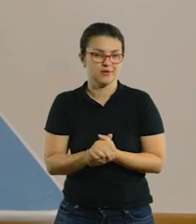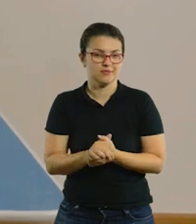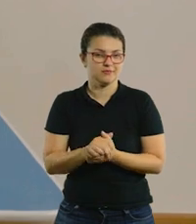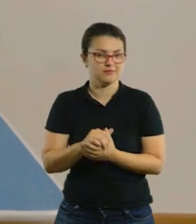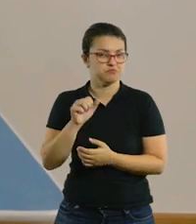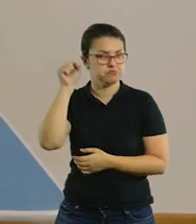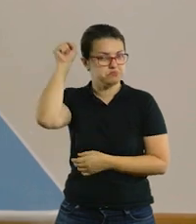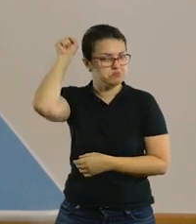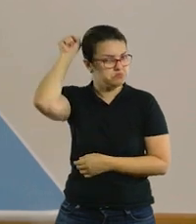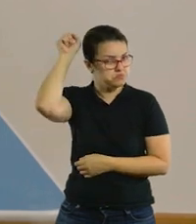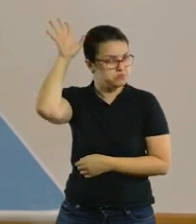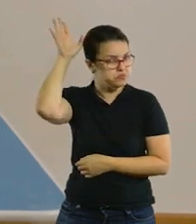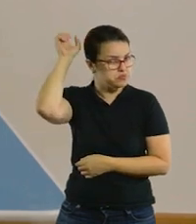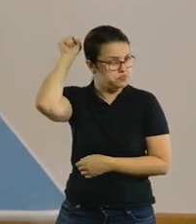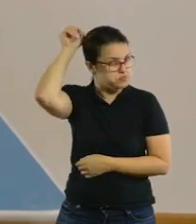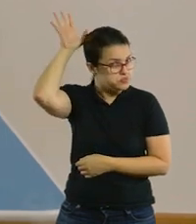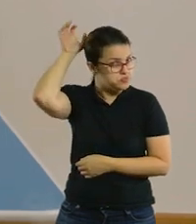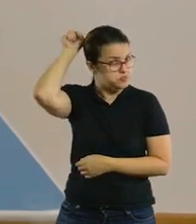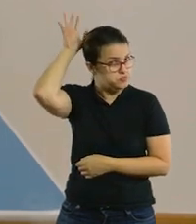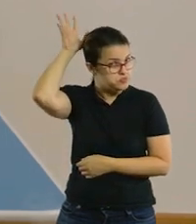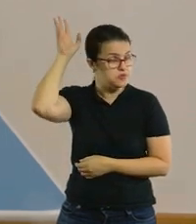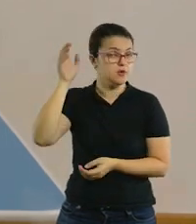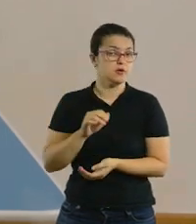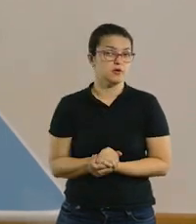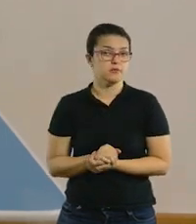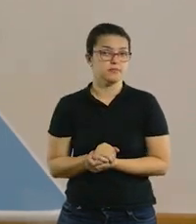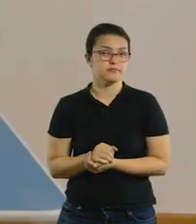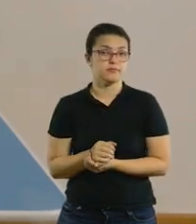azul, feita a partir